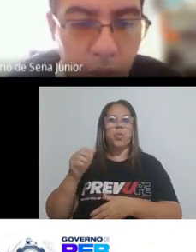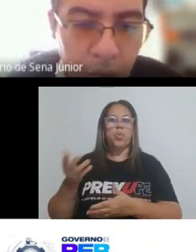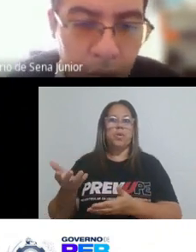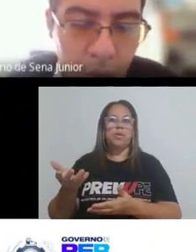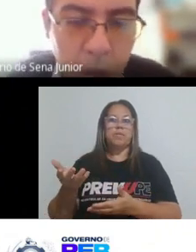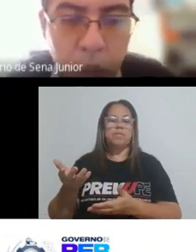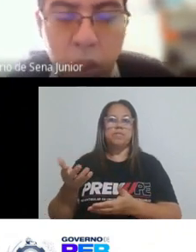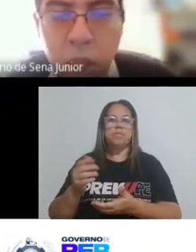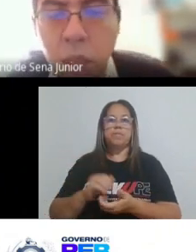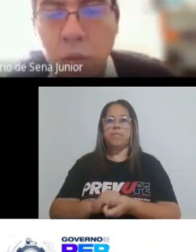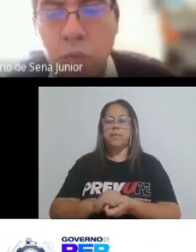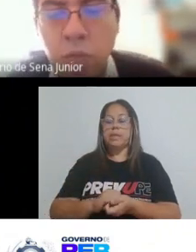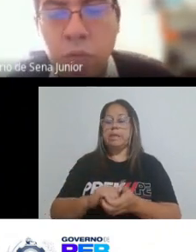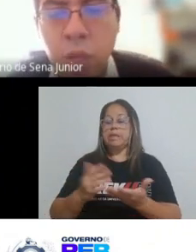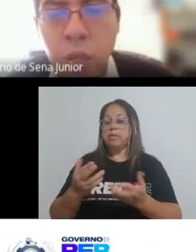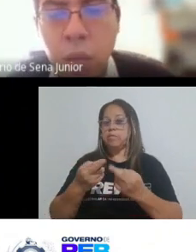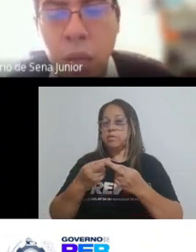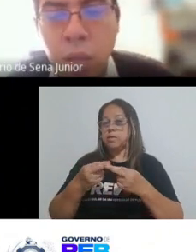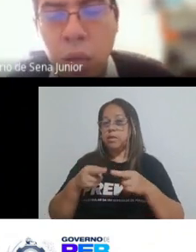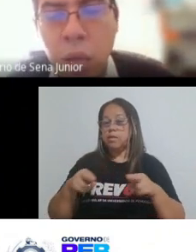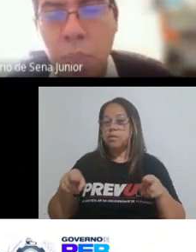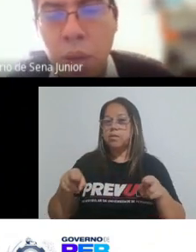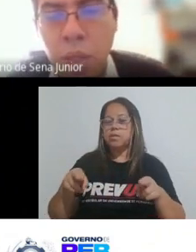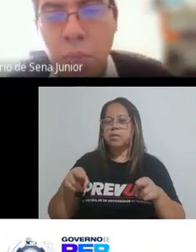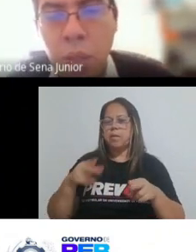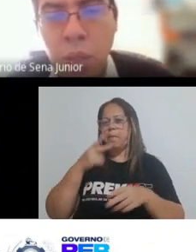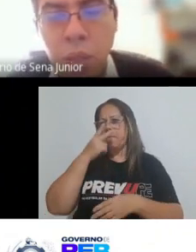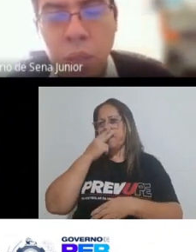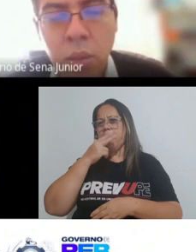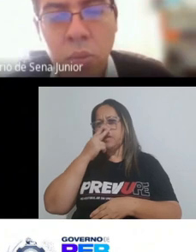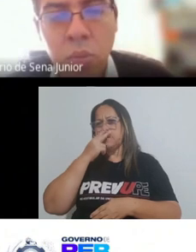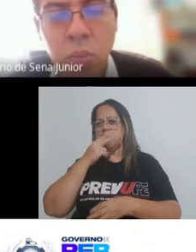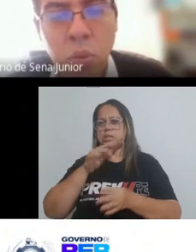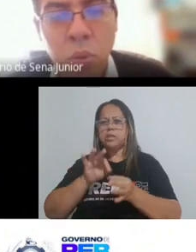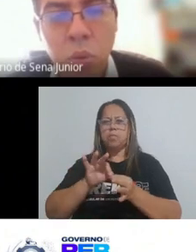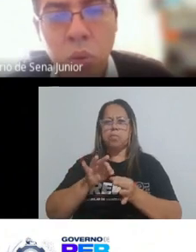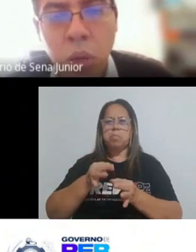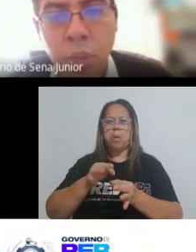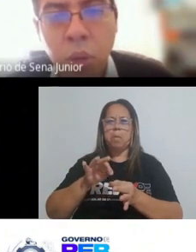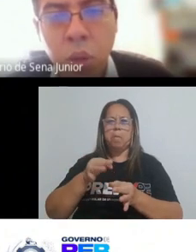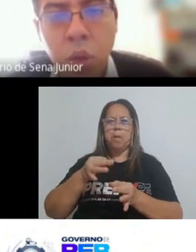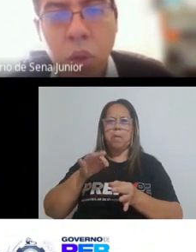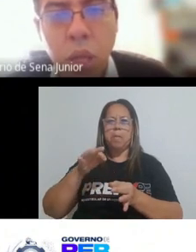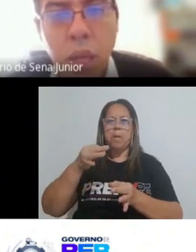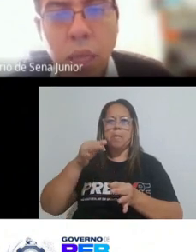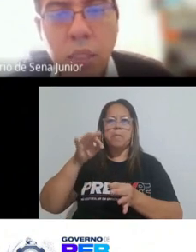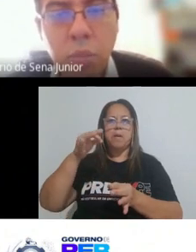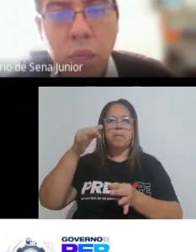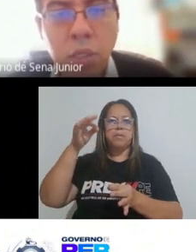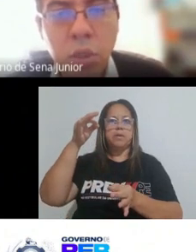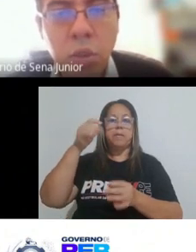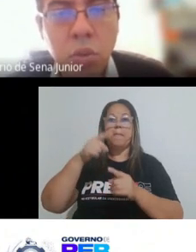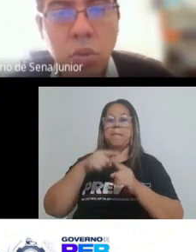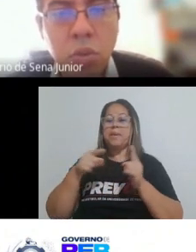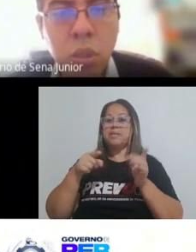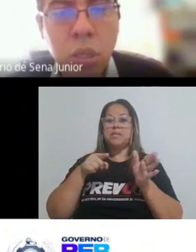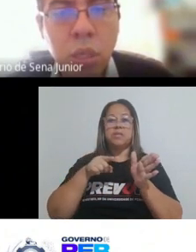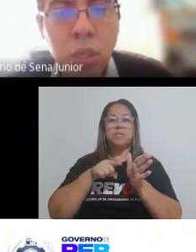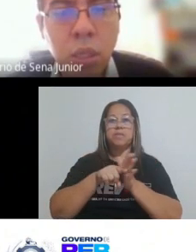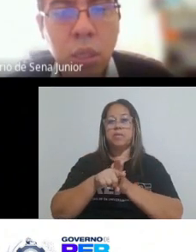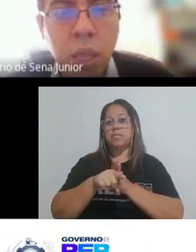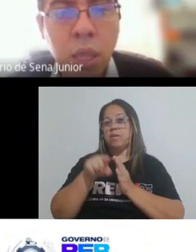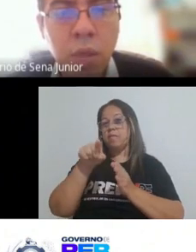resolução ter ficado aparentemente um pouco longa, essa é uma questão que o